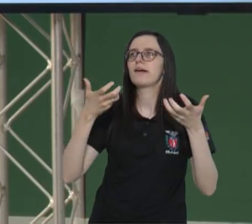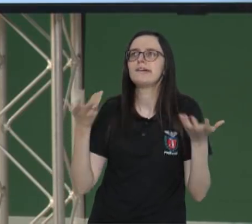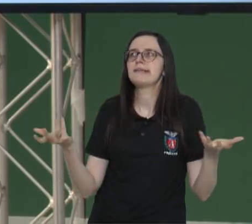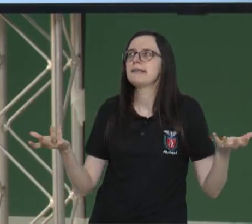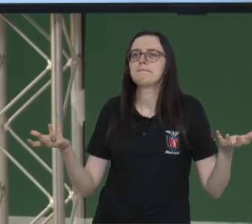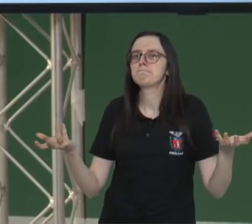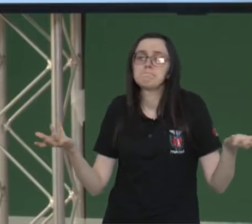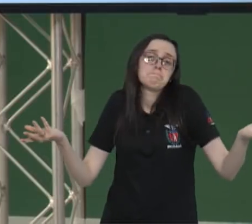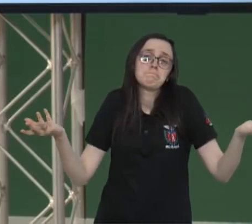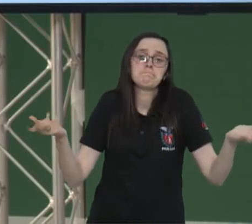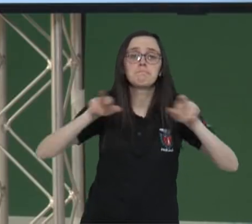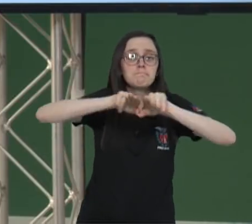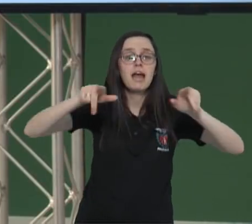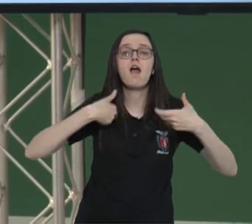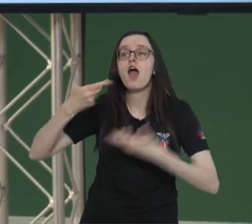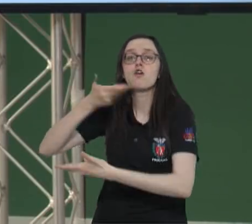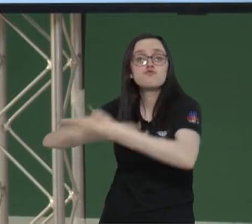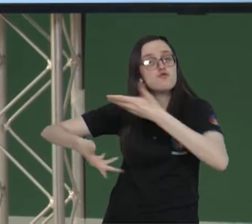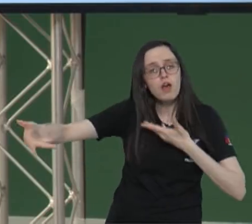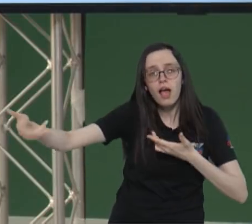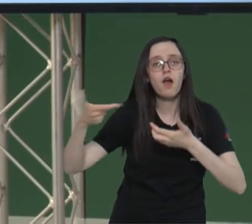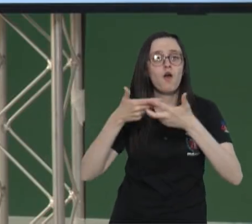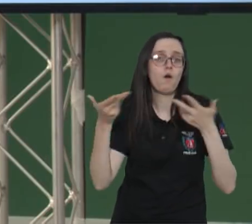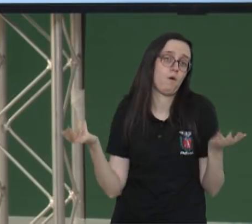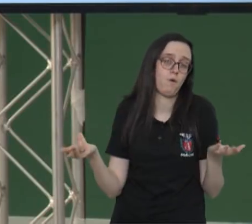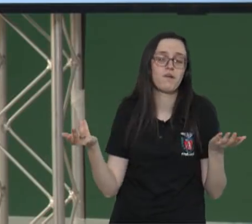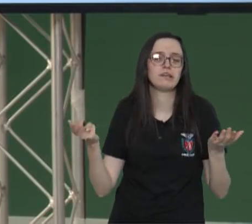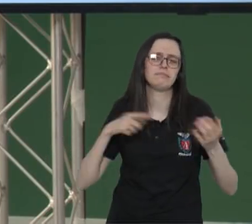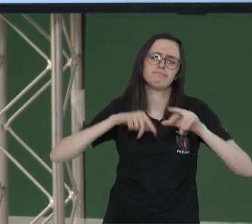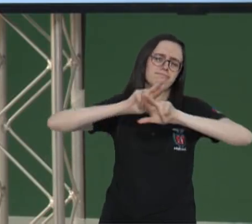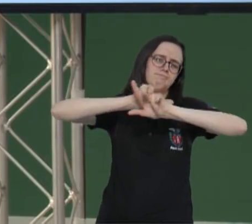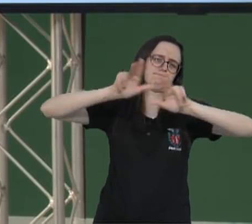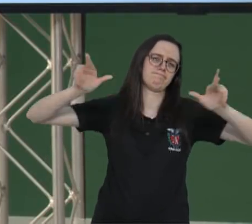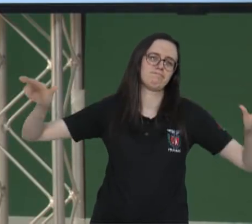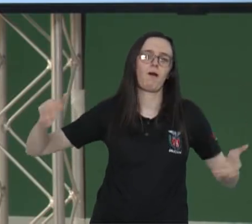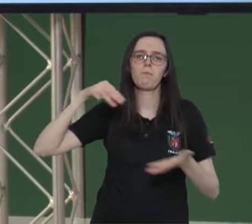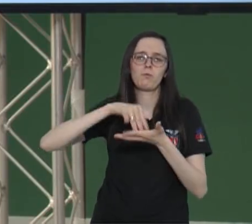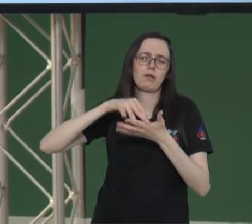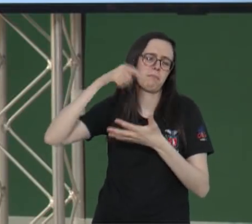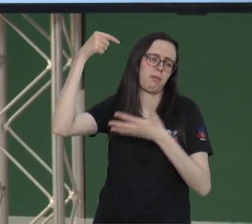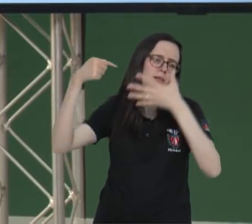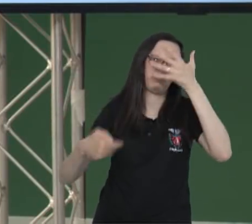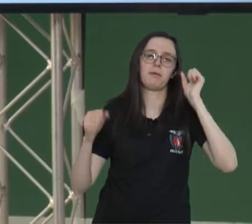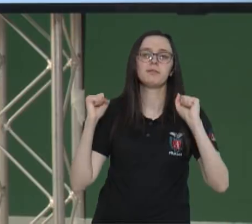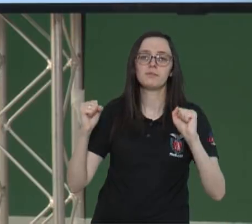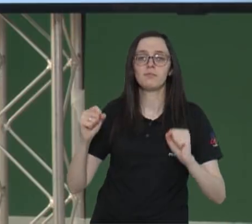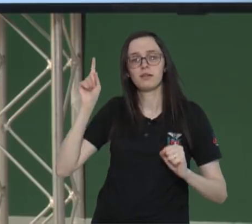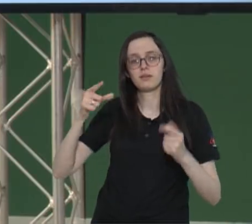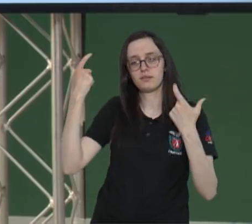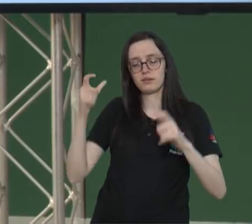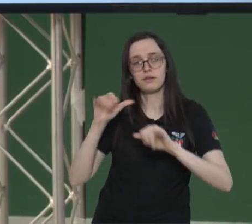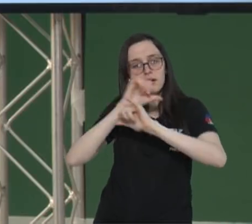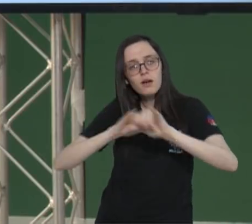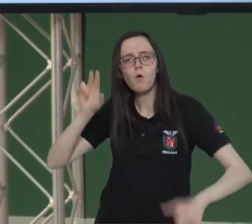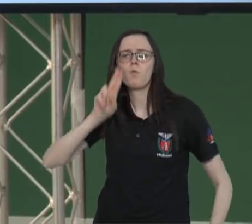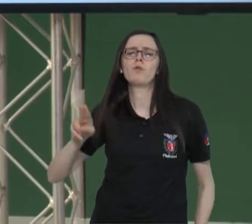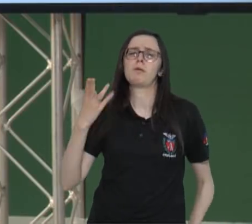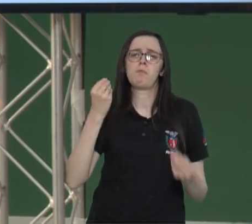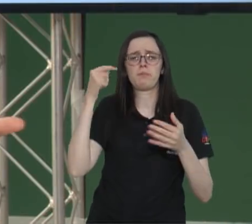quer, enfim, fazer uma troca de algo. Várias possibilidades né, os classificados são usados